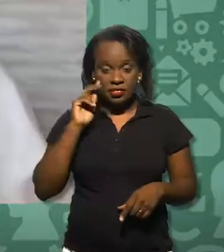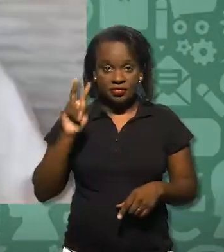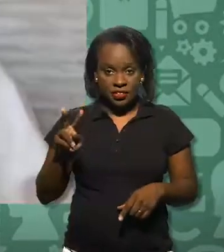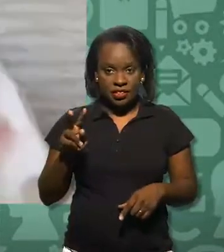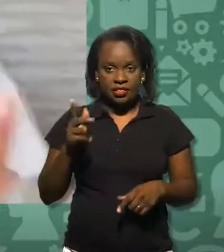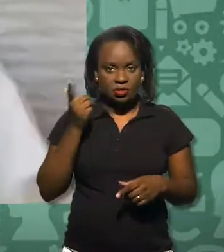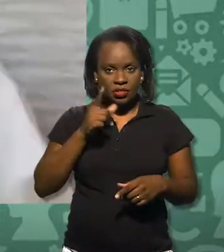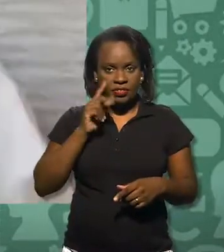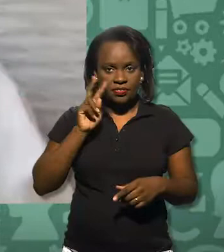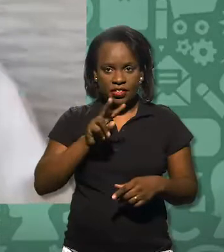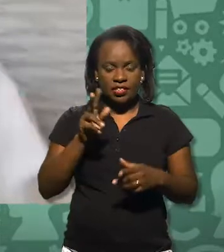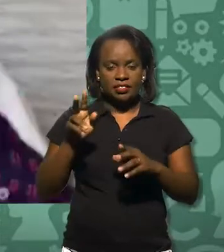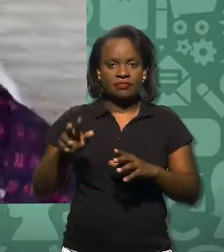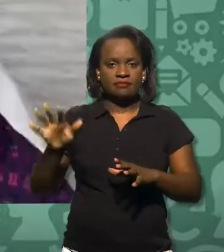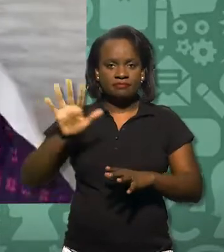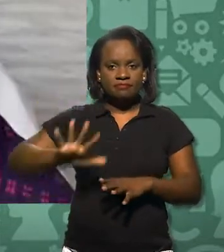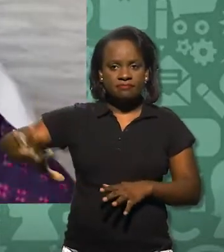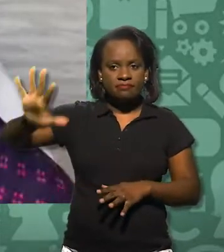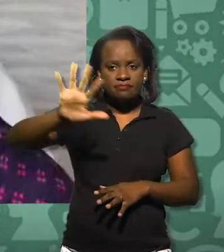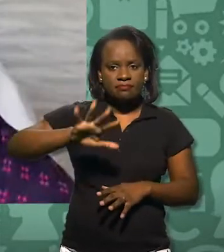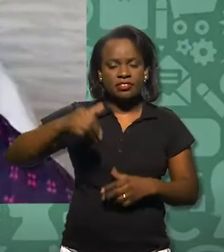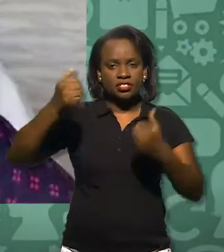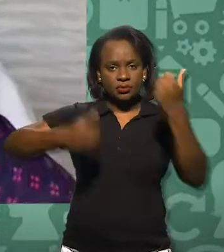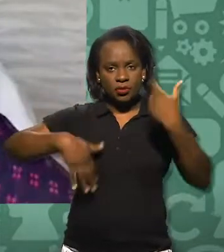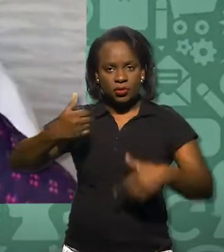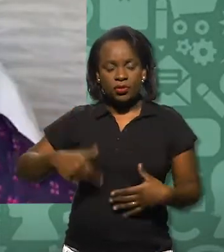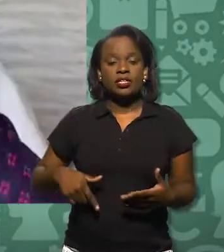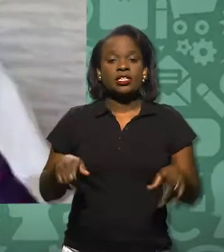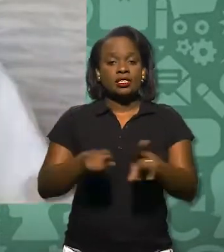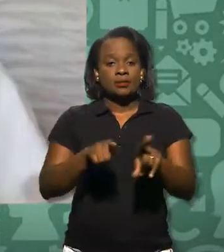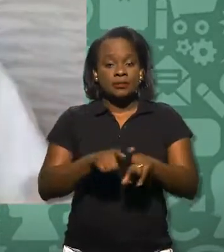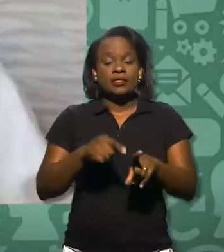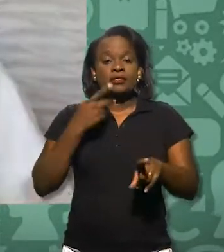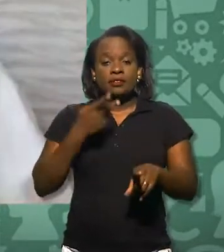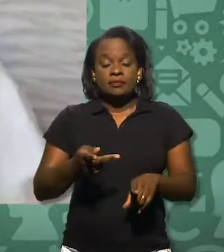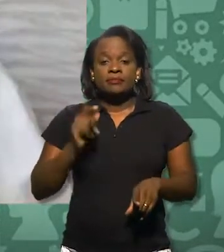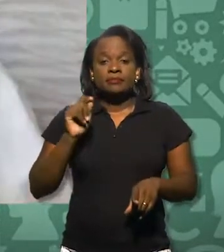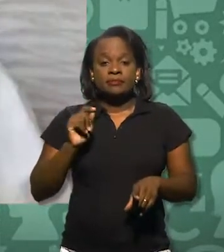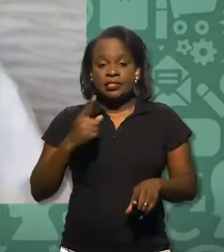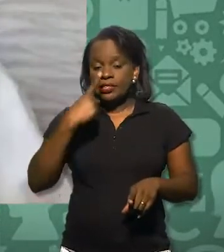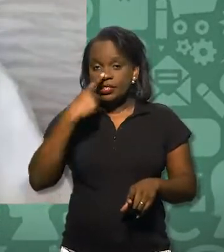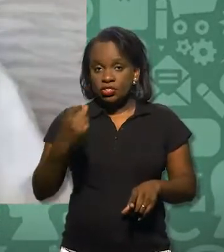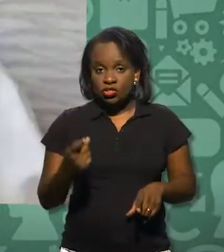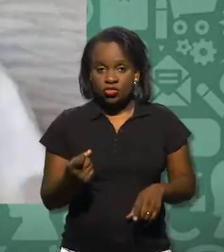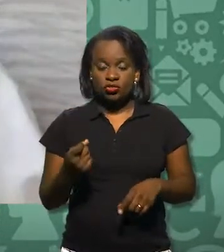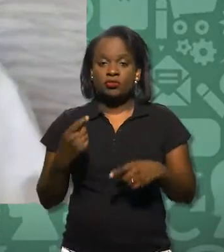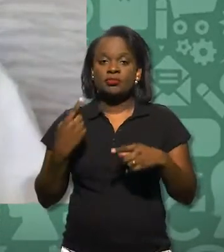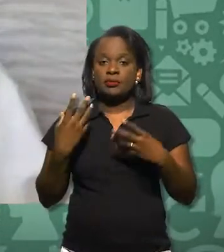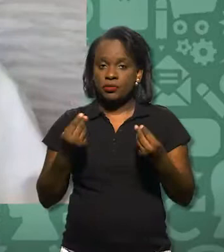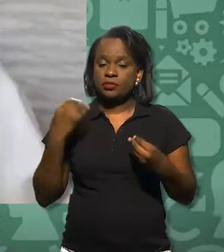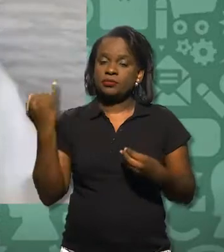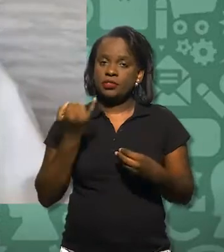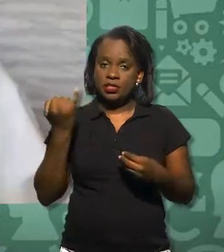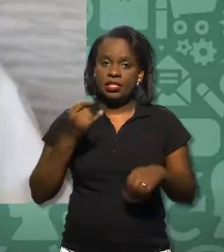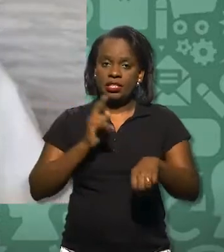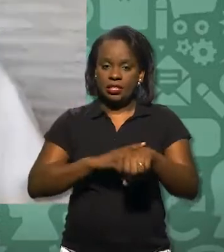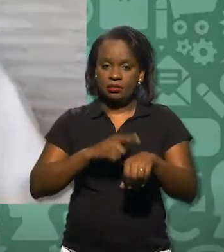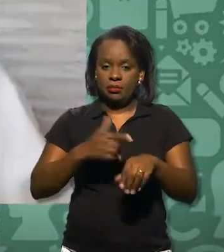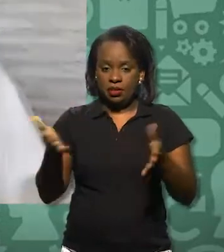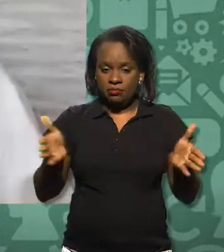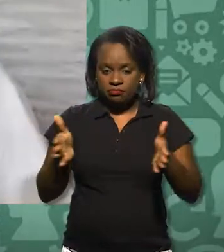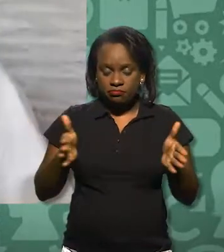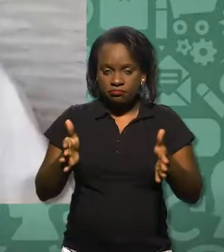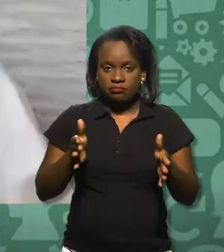imagens, você conseguiu ver aí umas imagens sobre o que ele falou. E ele falou também da questão do lixo, que é muito importante